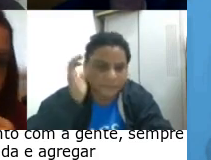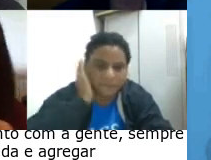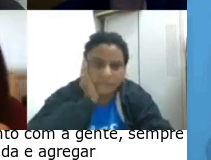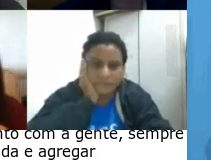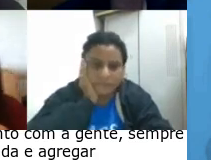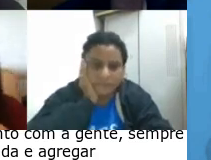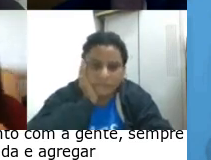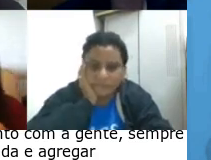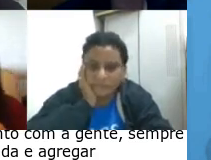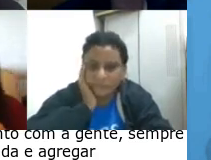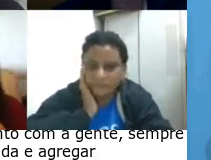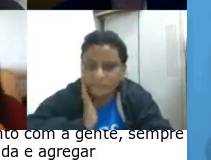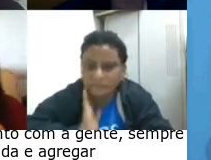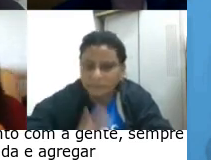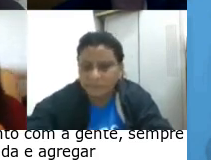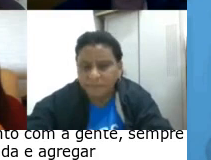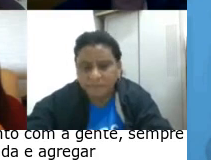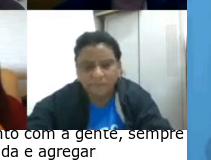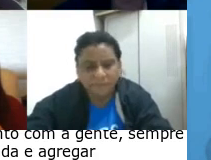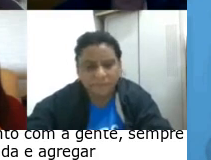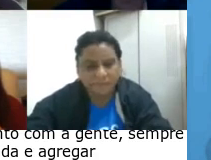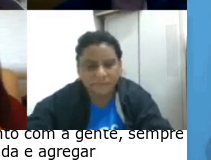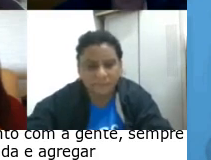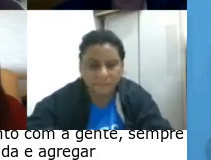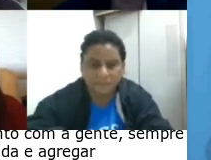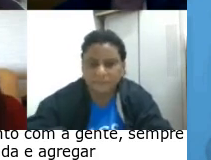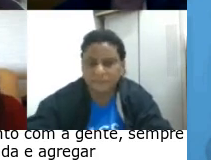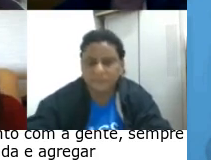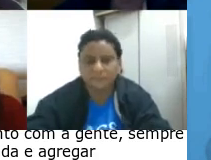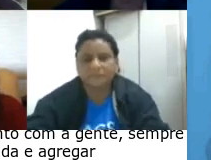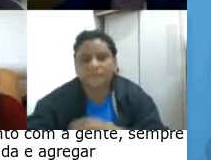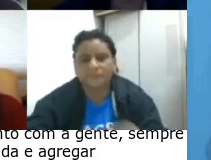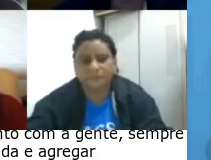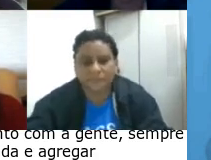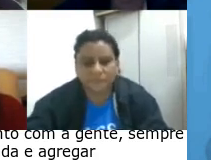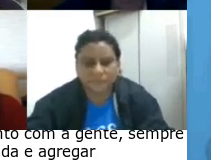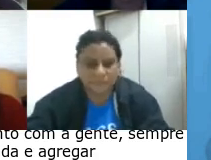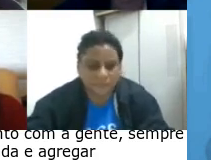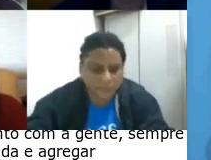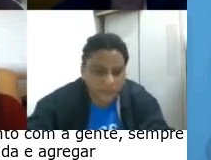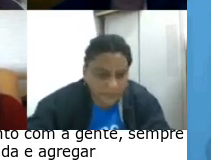eu acho que Verônica eu acho que Verônica não está conseguindo ouvir